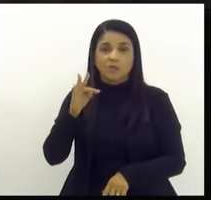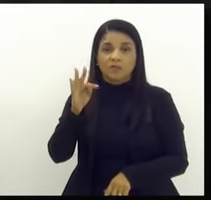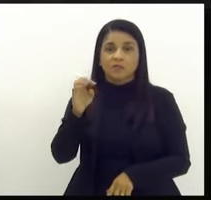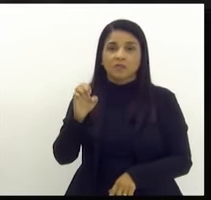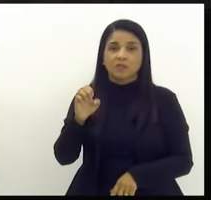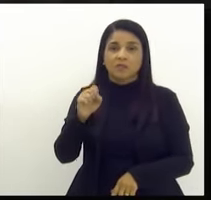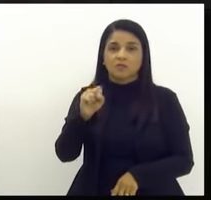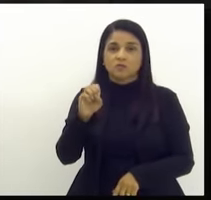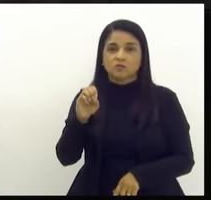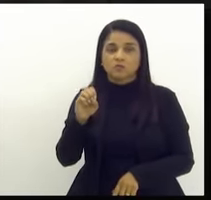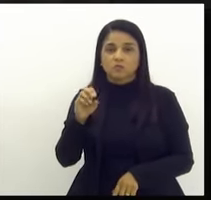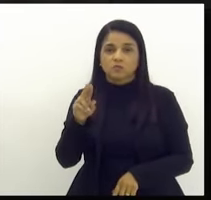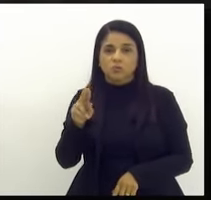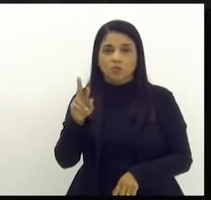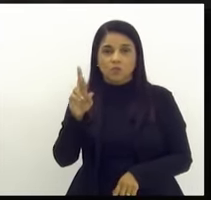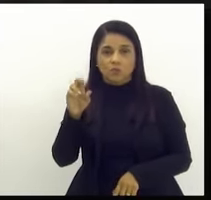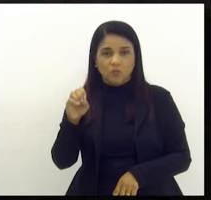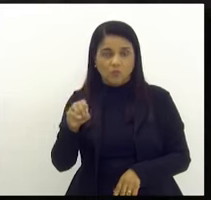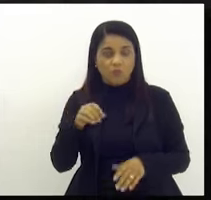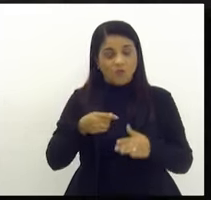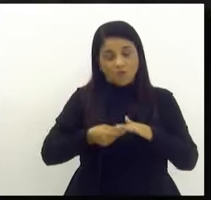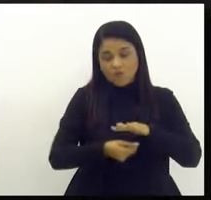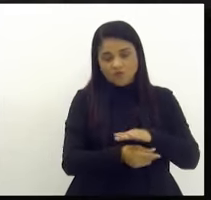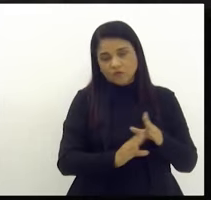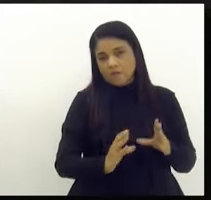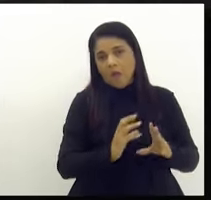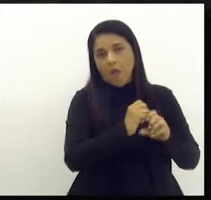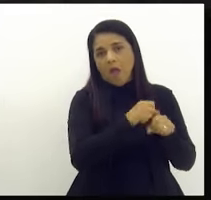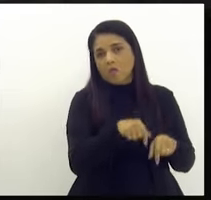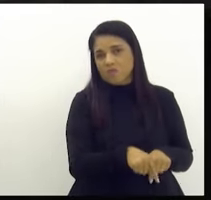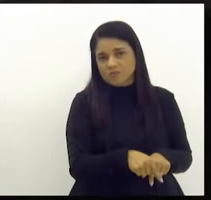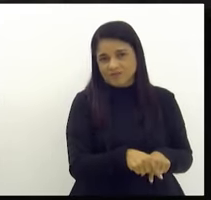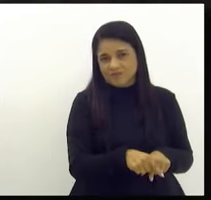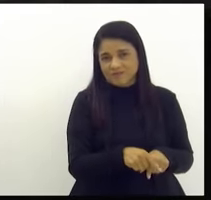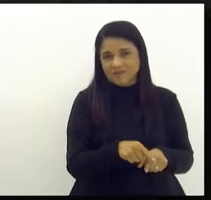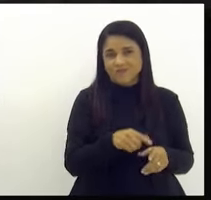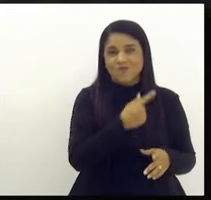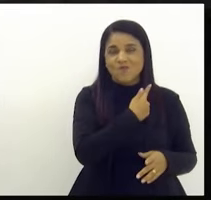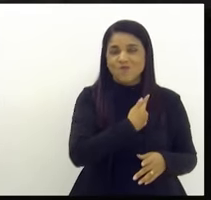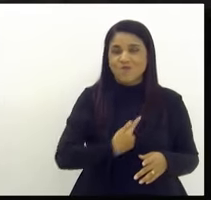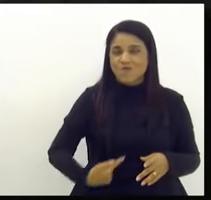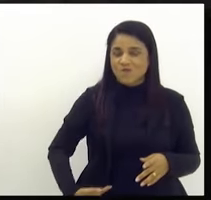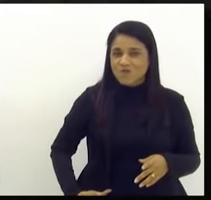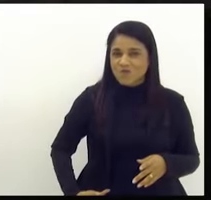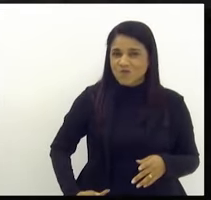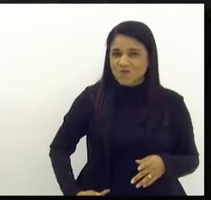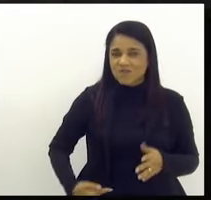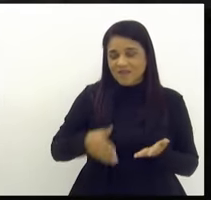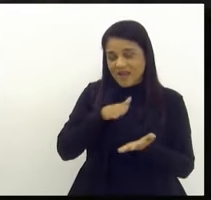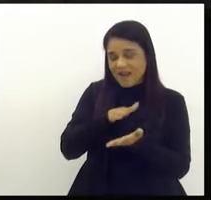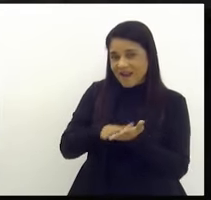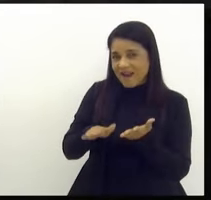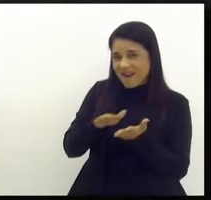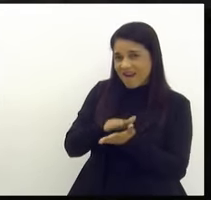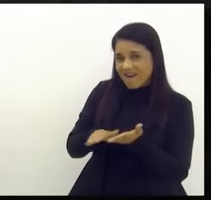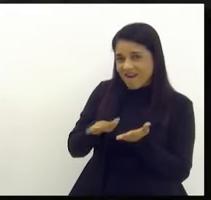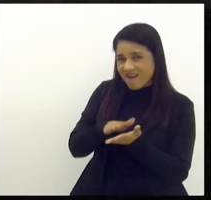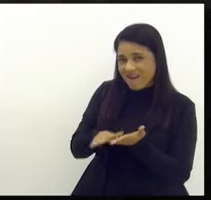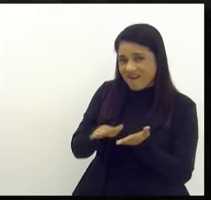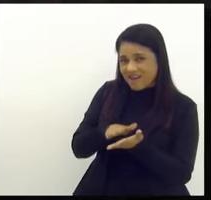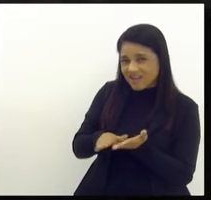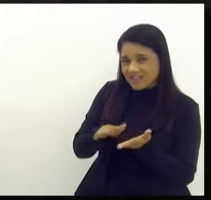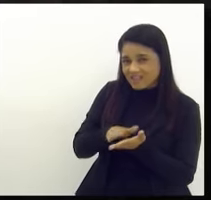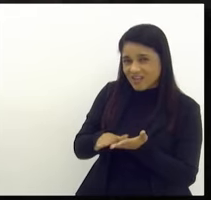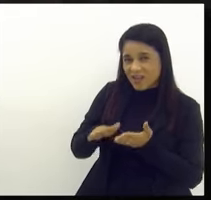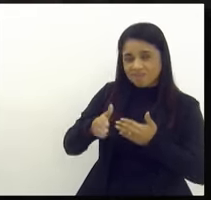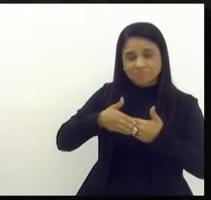os Fundos não vão ser sequer acumulativos o governador vai vai gastar esse dinheiro